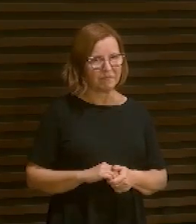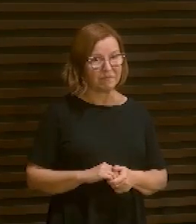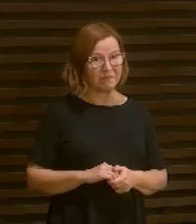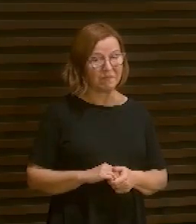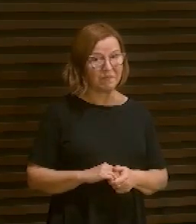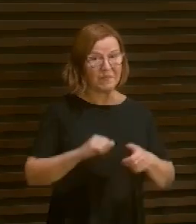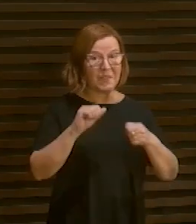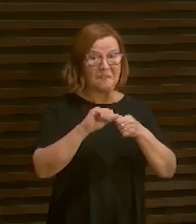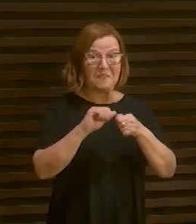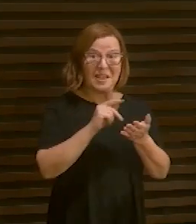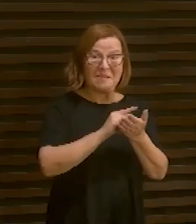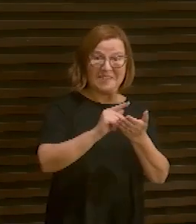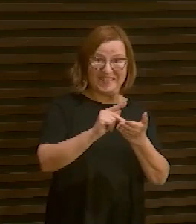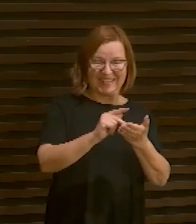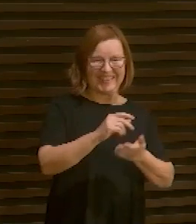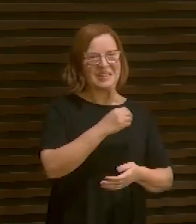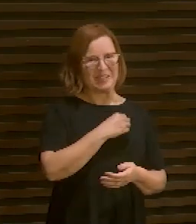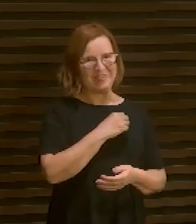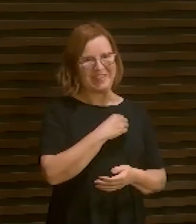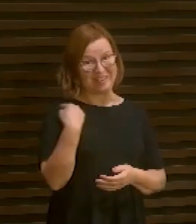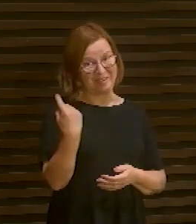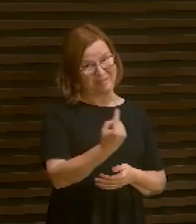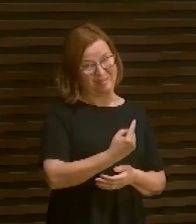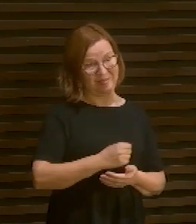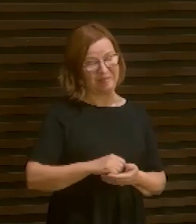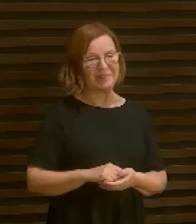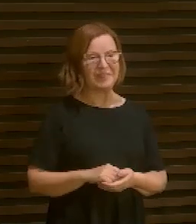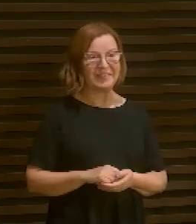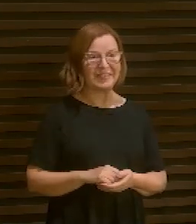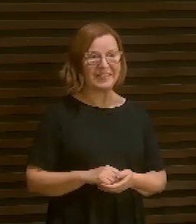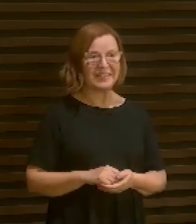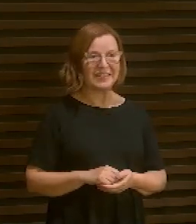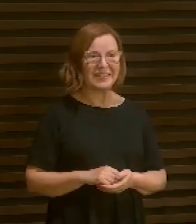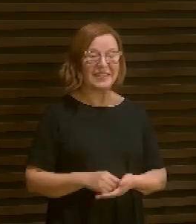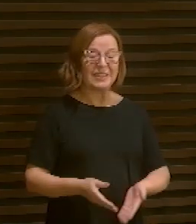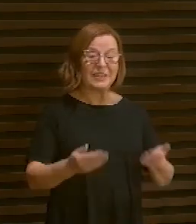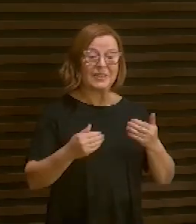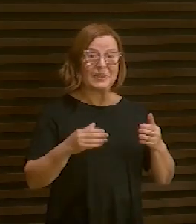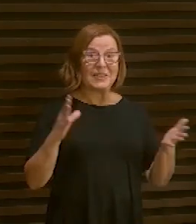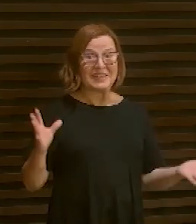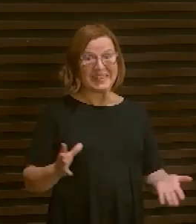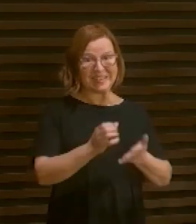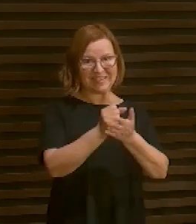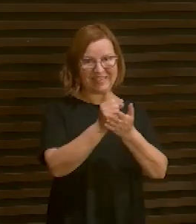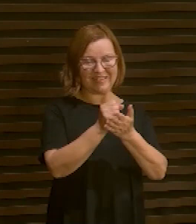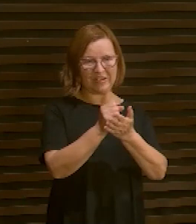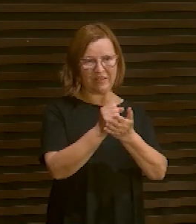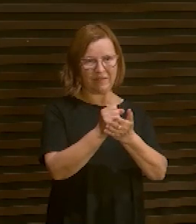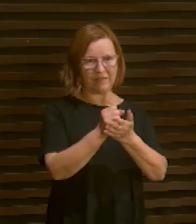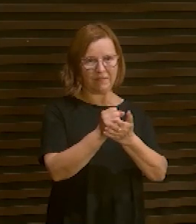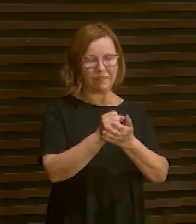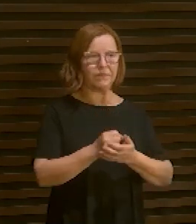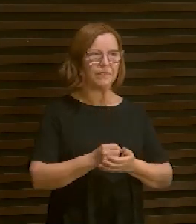realizou a purificação dos pecados e causou uma salvação que ele diz assim: o que